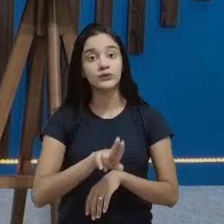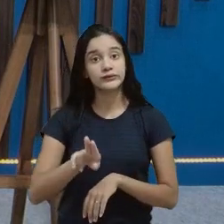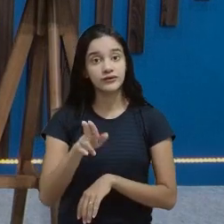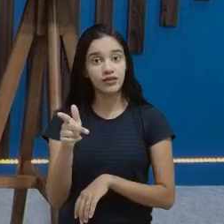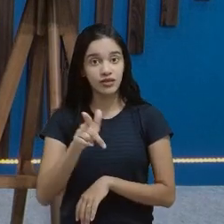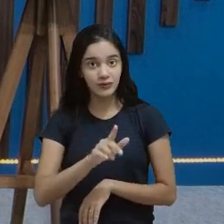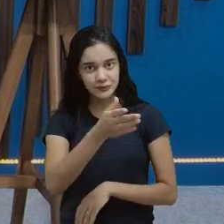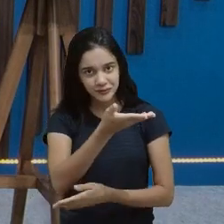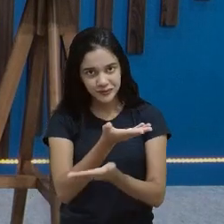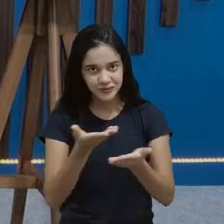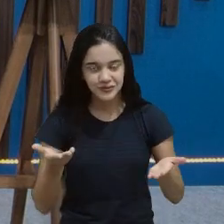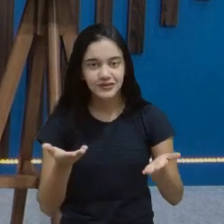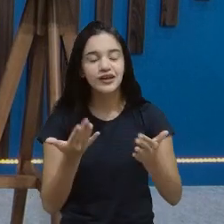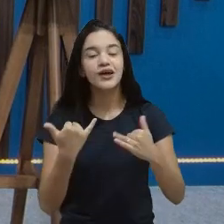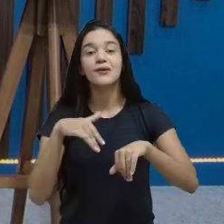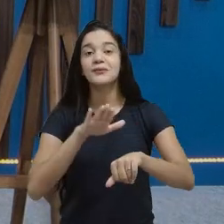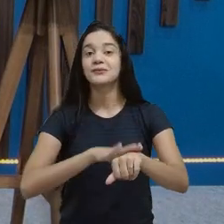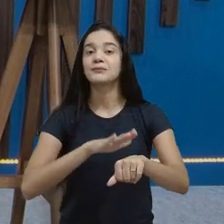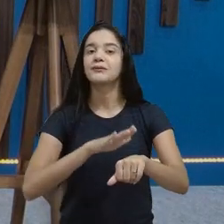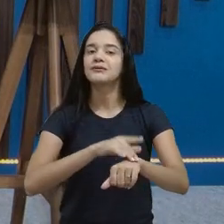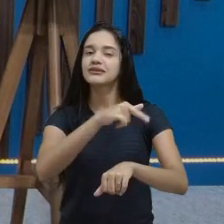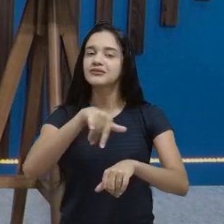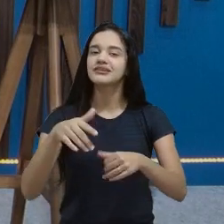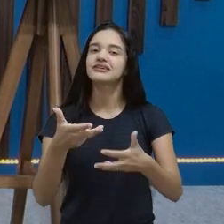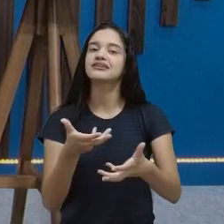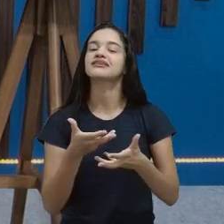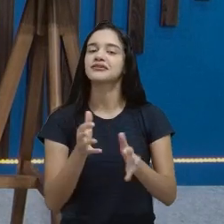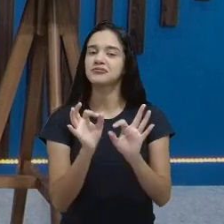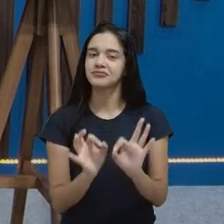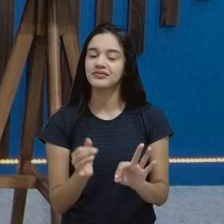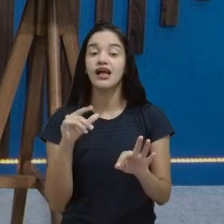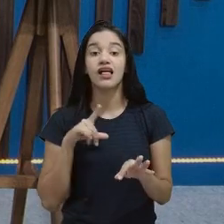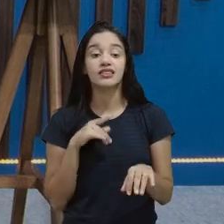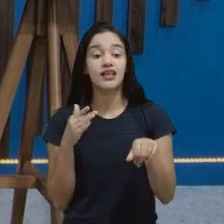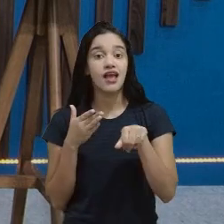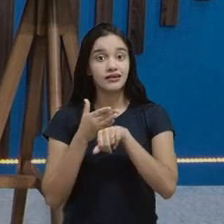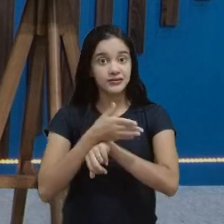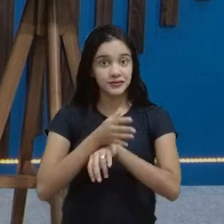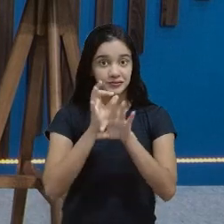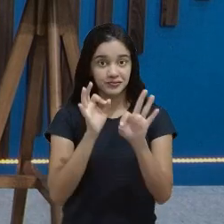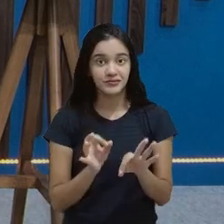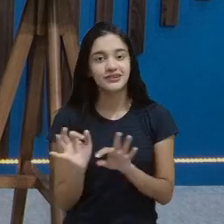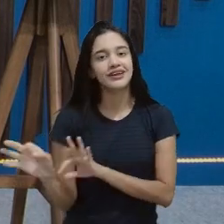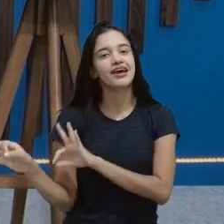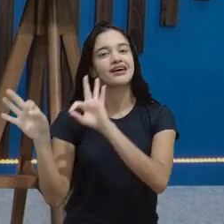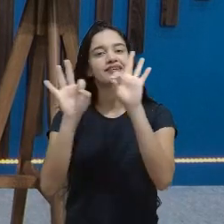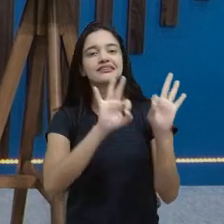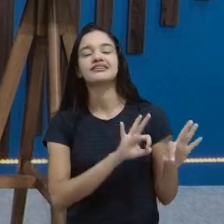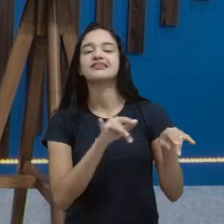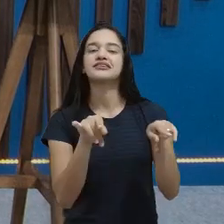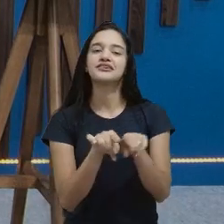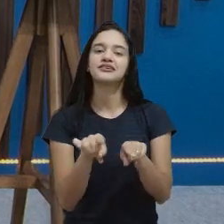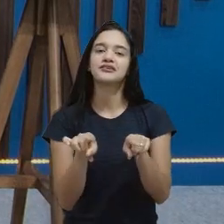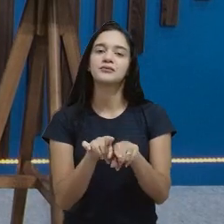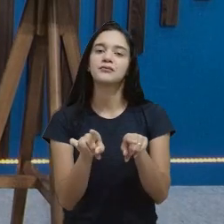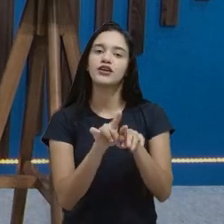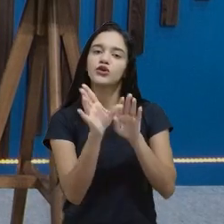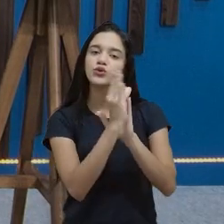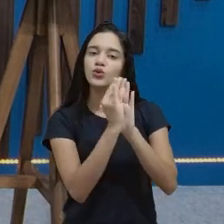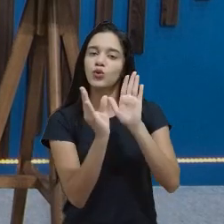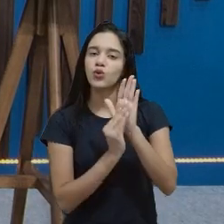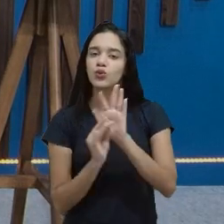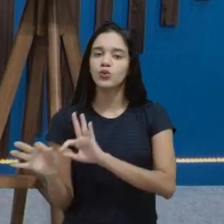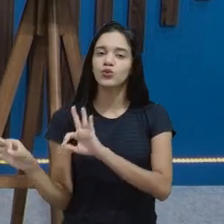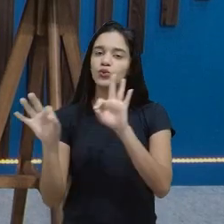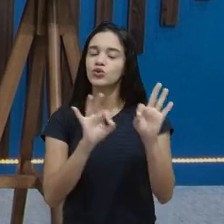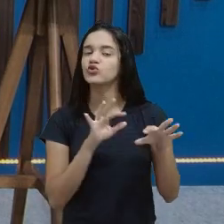reutilizadas por vocês no momento que vocês quiserem ter acesso, não é, e assistir, rever conteúdos,